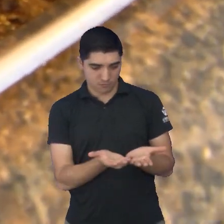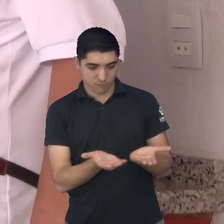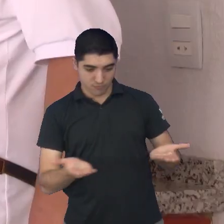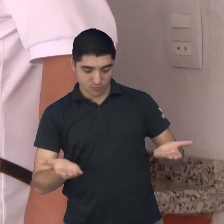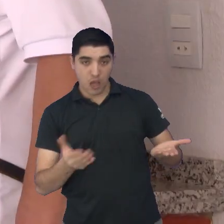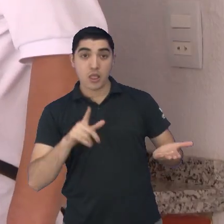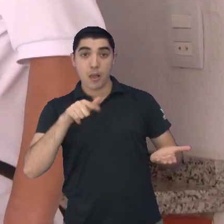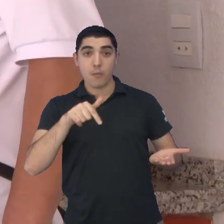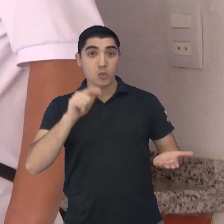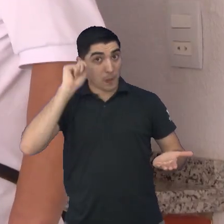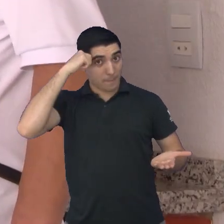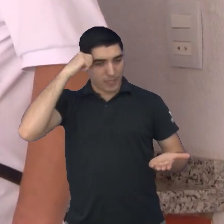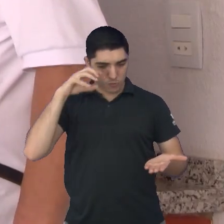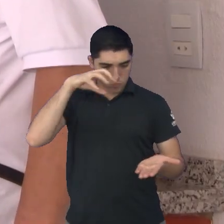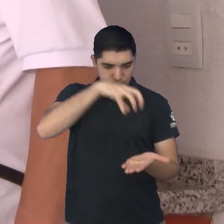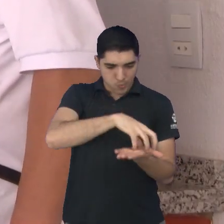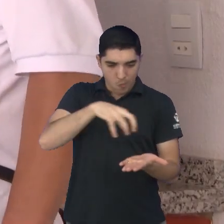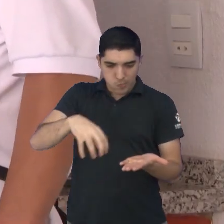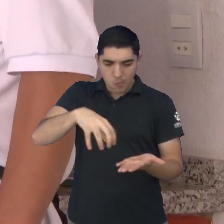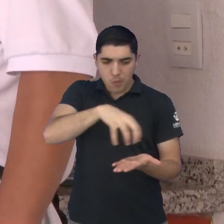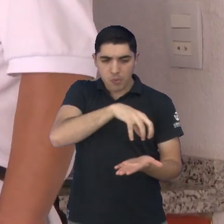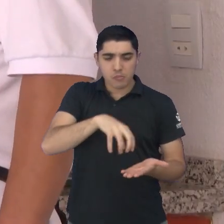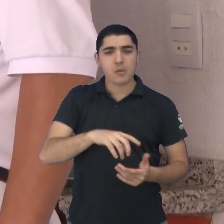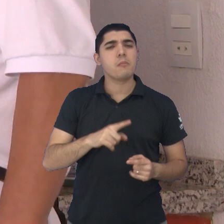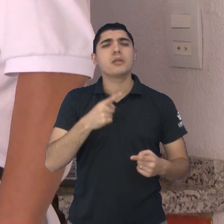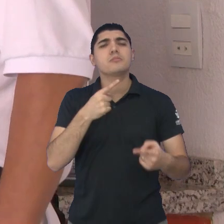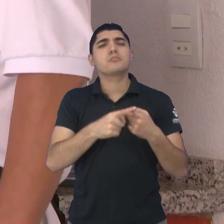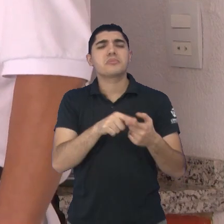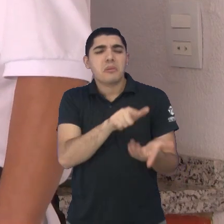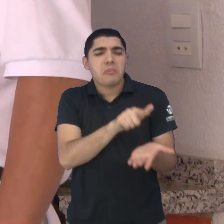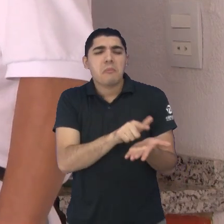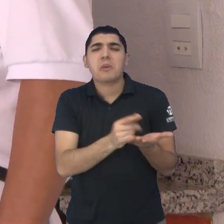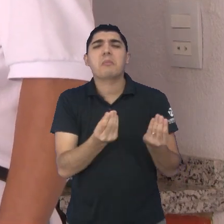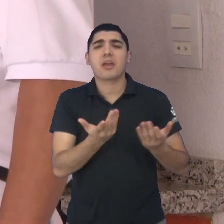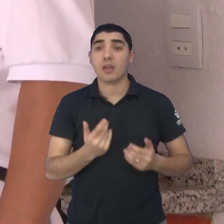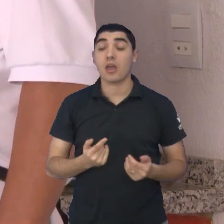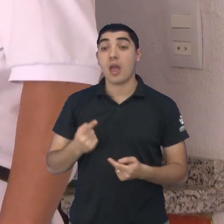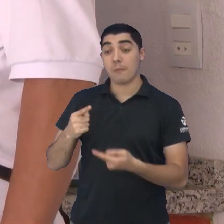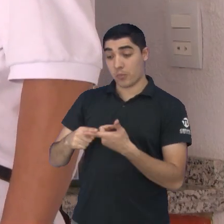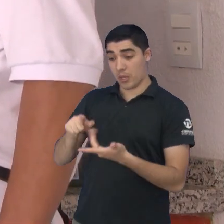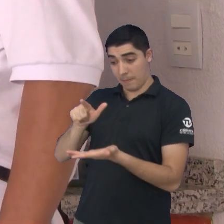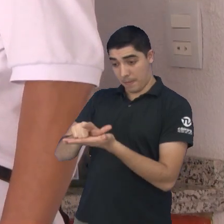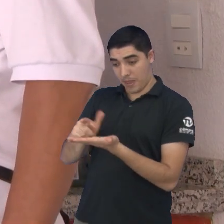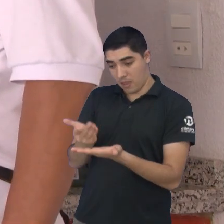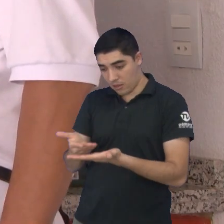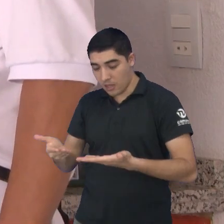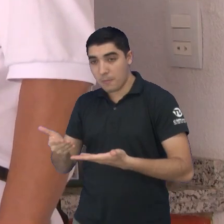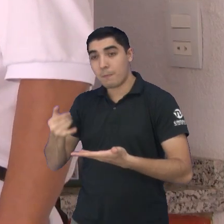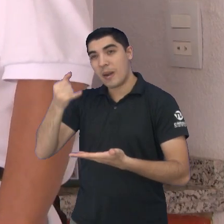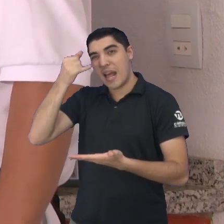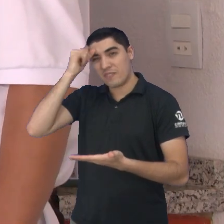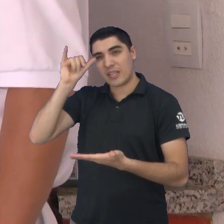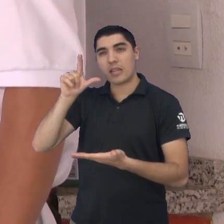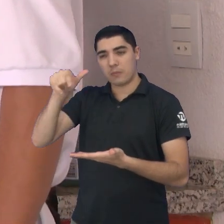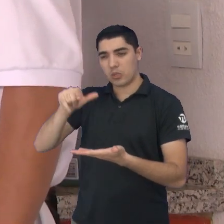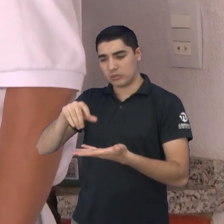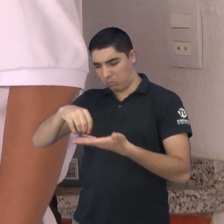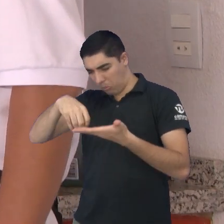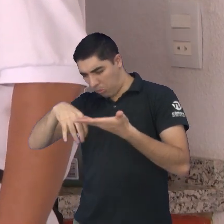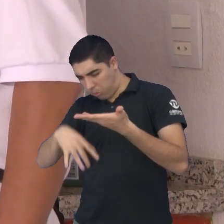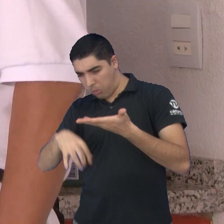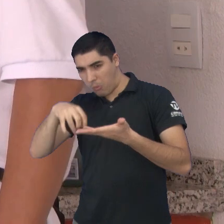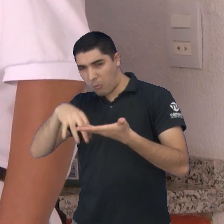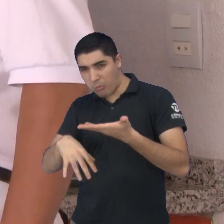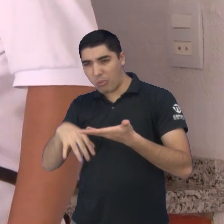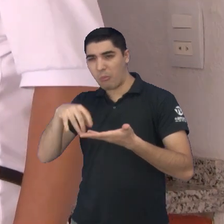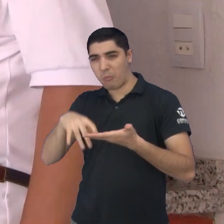cima, né? Seu Júlio, mas por que colocou esse papel ali na churrasqueira? Esse papel aqui para segurar o óleo que você vai despejar para não descer para a churrasqueira. O óleo que vai sujar em cima do